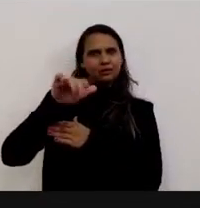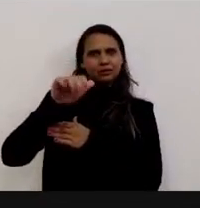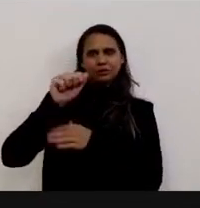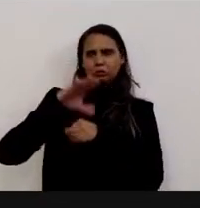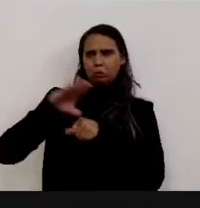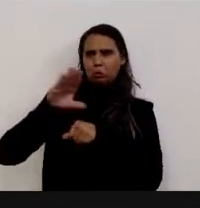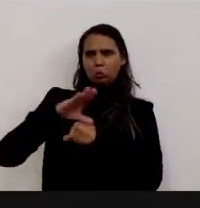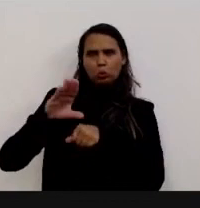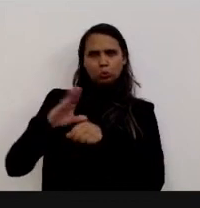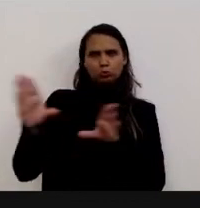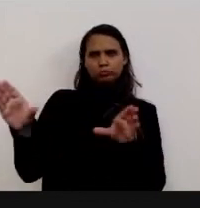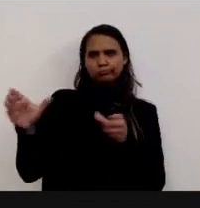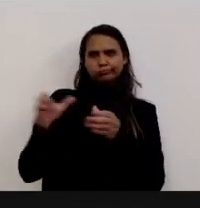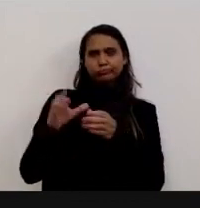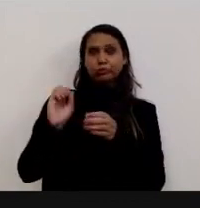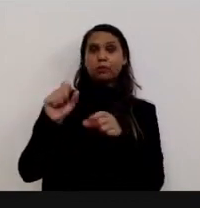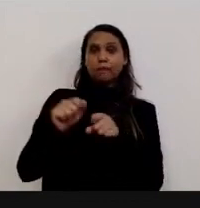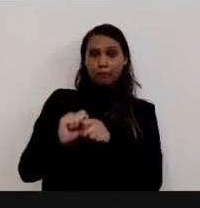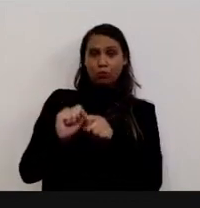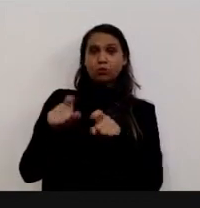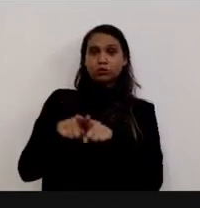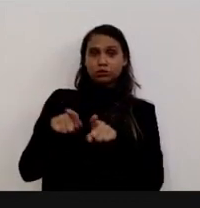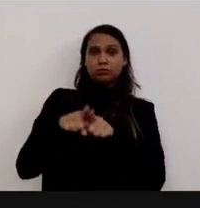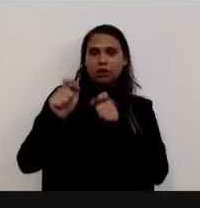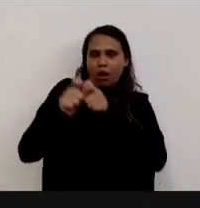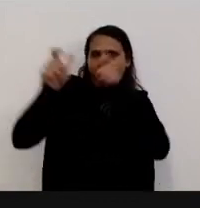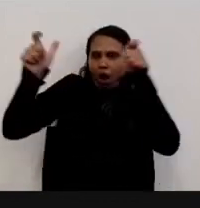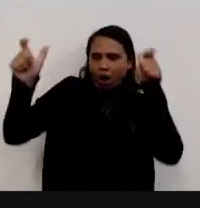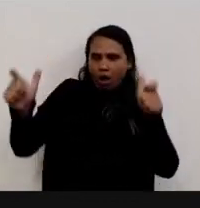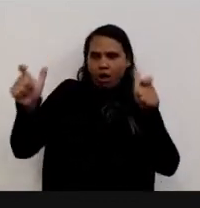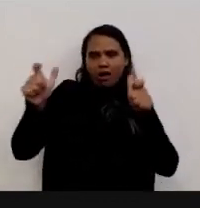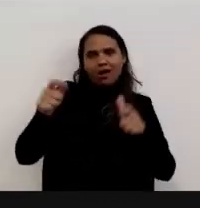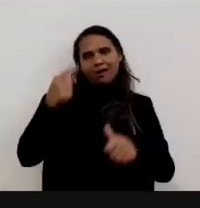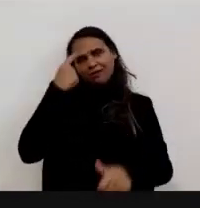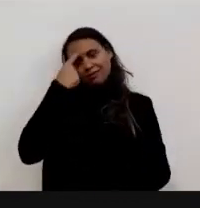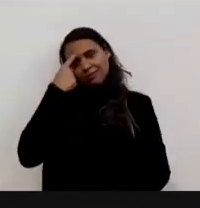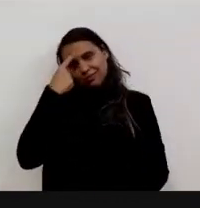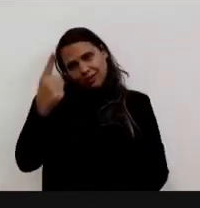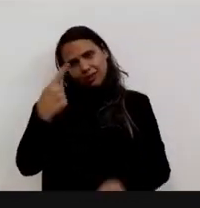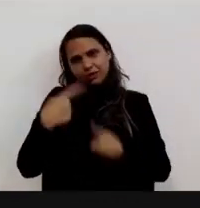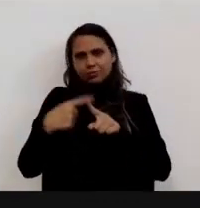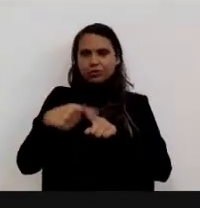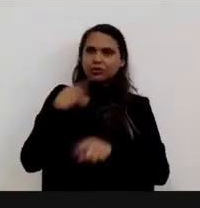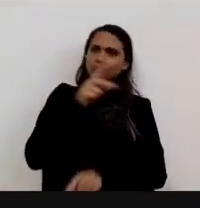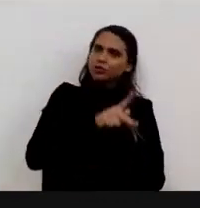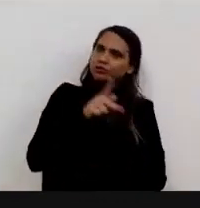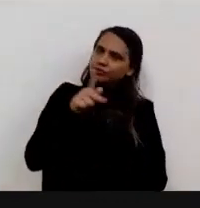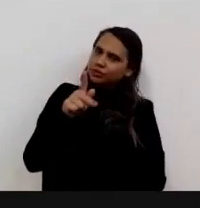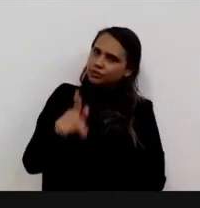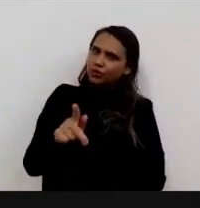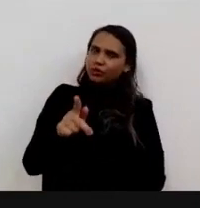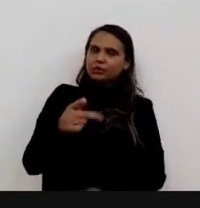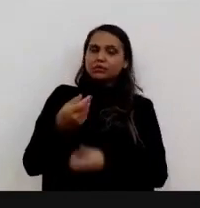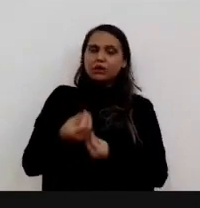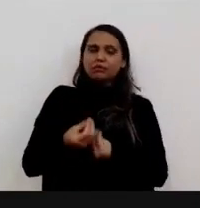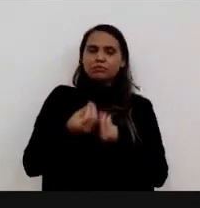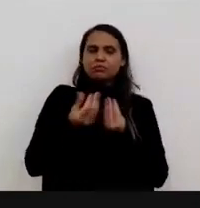duração, pode ser uma coisa mais abrangente. A ideia primeira do mestrado é porque somos professores do mestrado e era dar